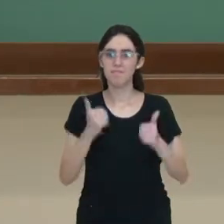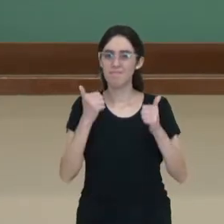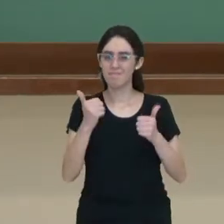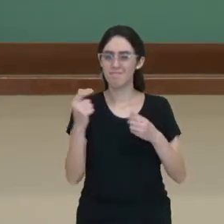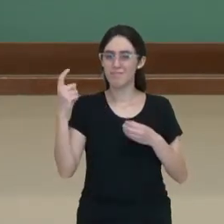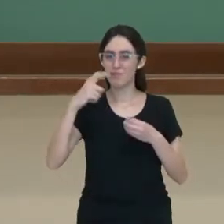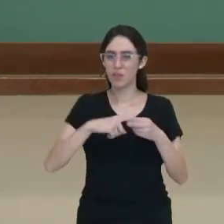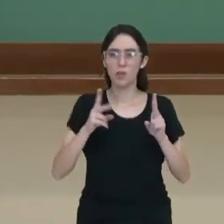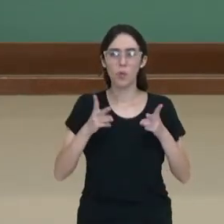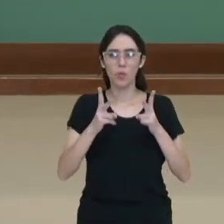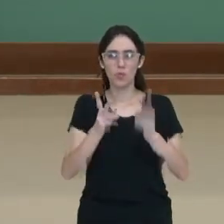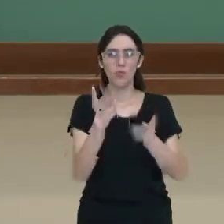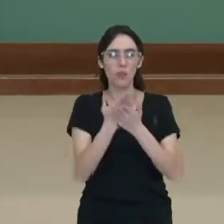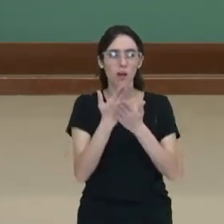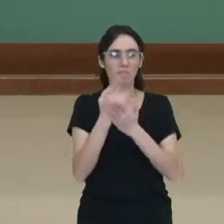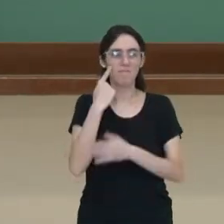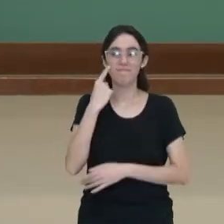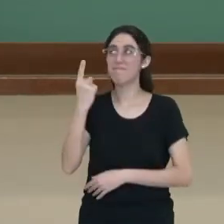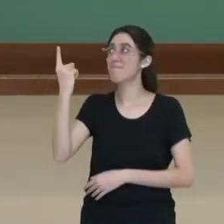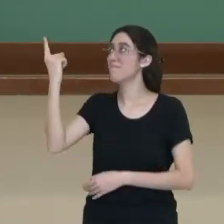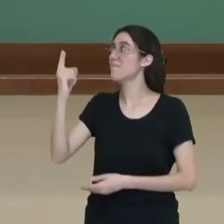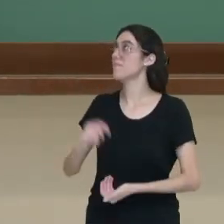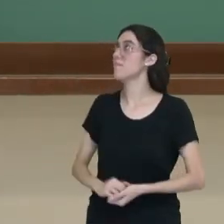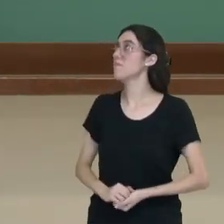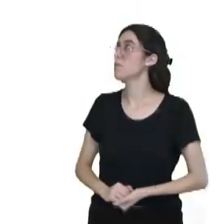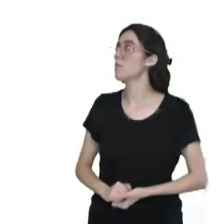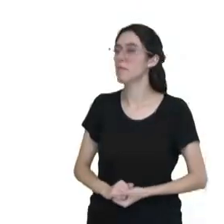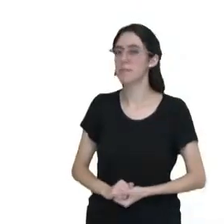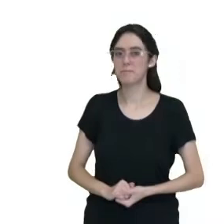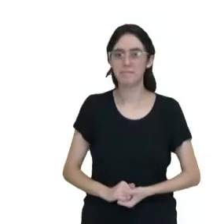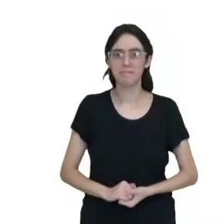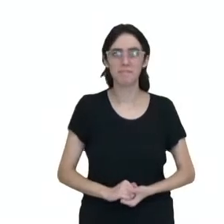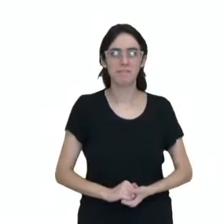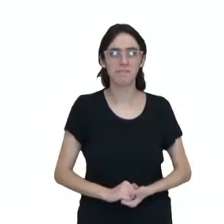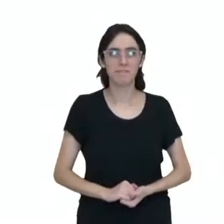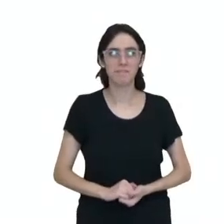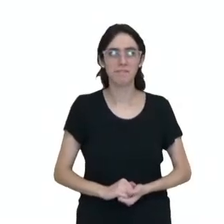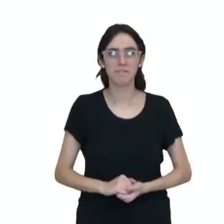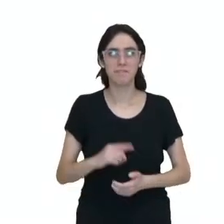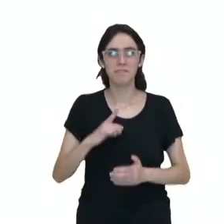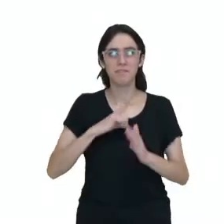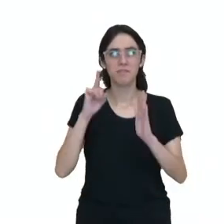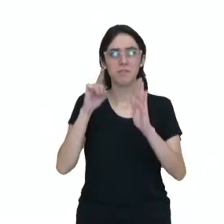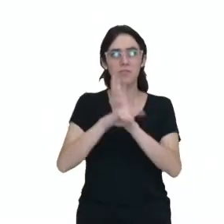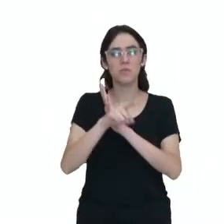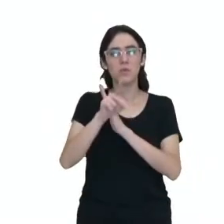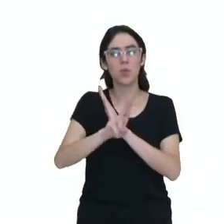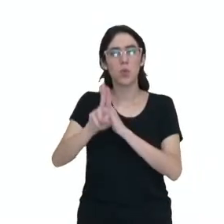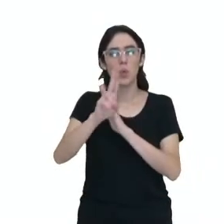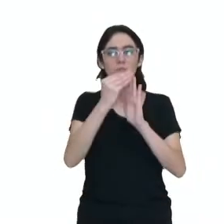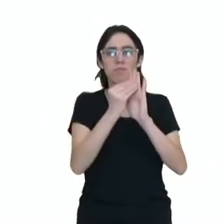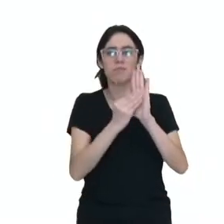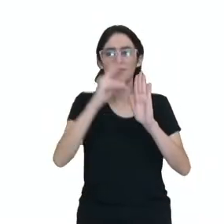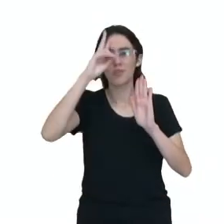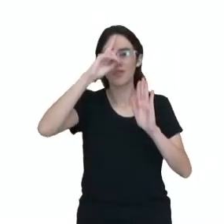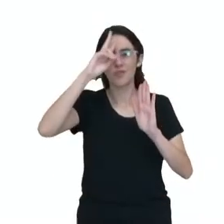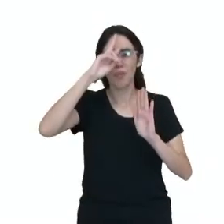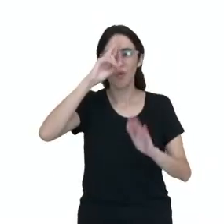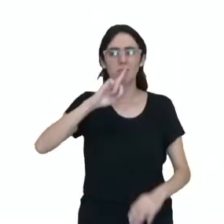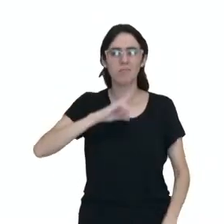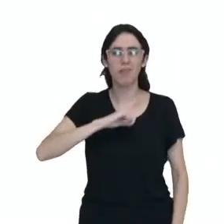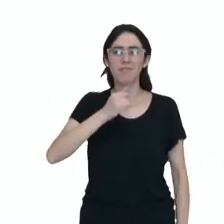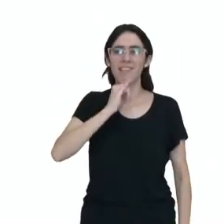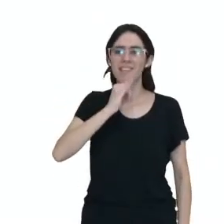Voltei. Bora lá com o Gesta junto conosco? Breviário de Alarico, vocês poderiam ter utilizado como exemplo. A Francisca,